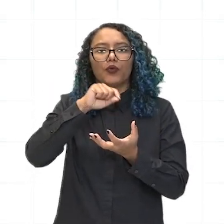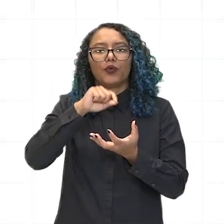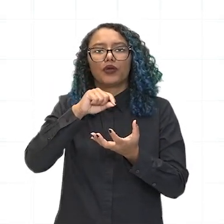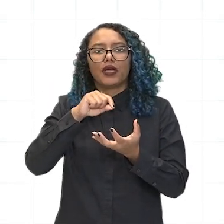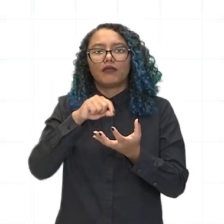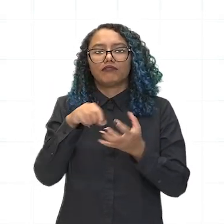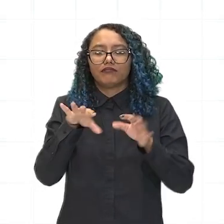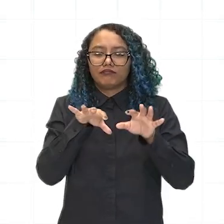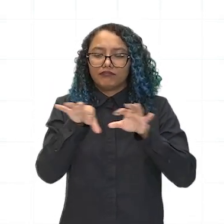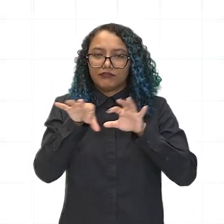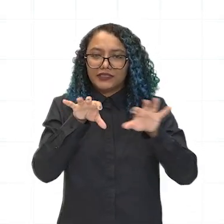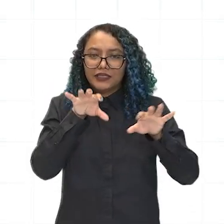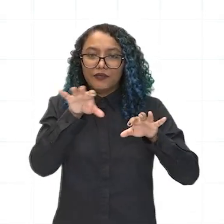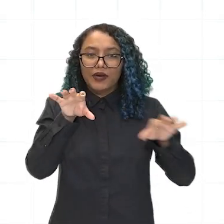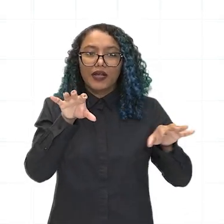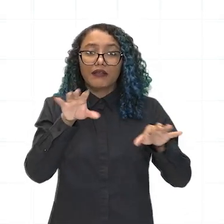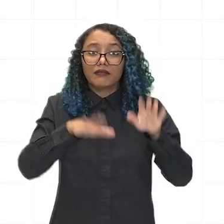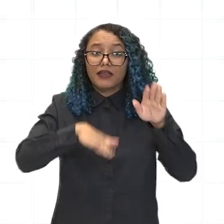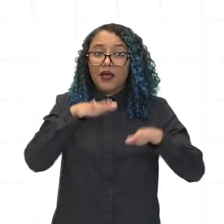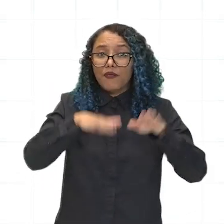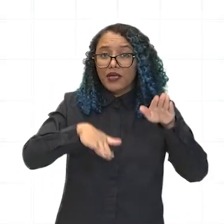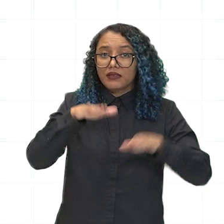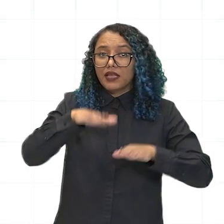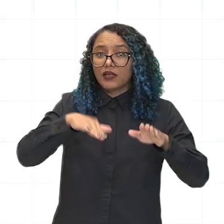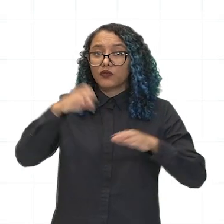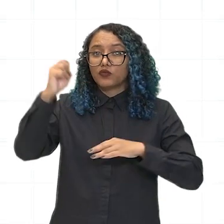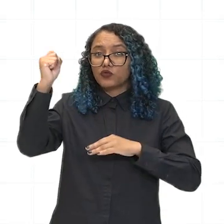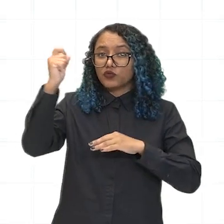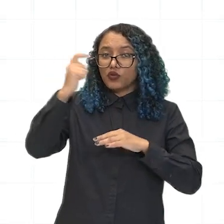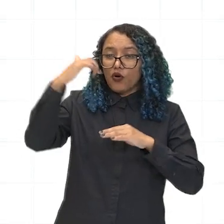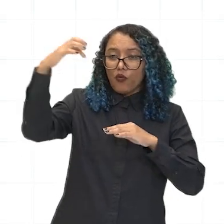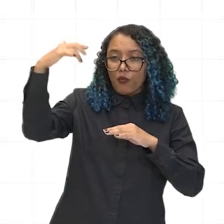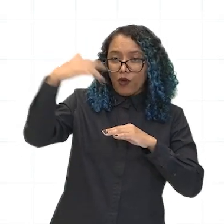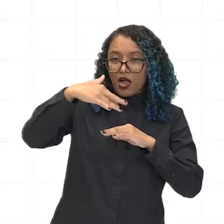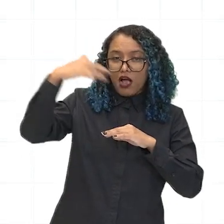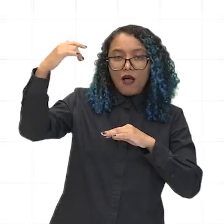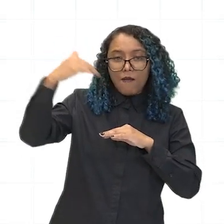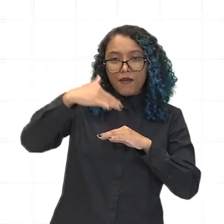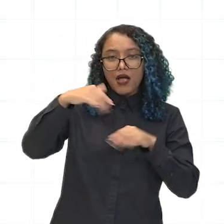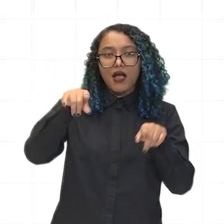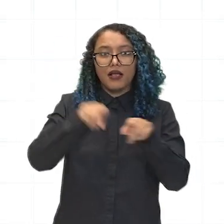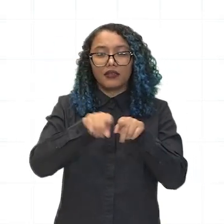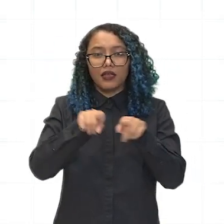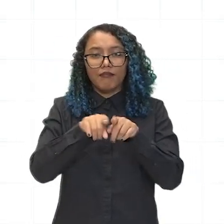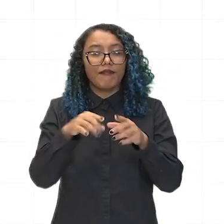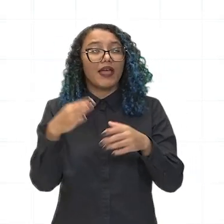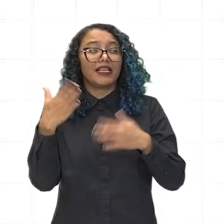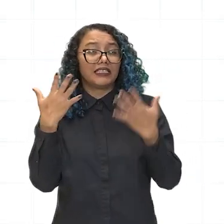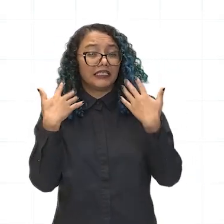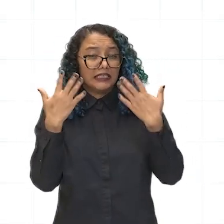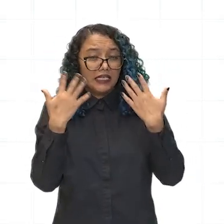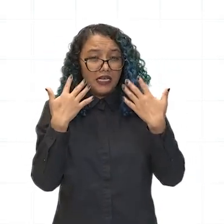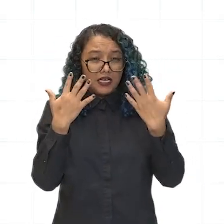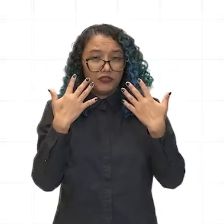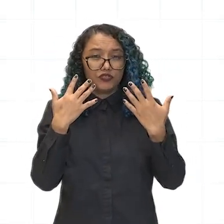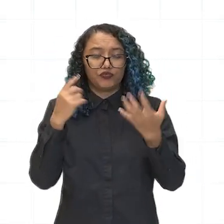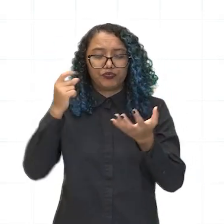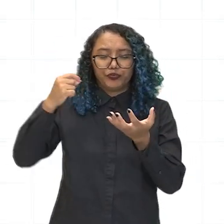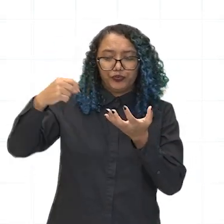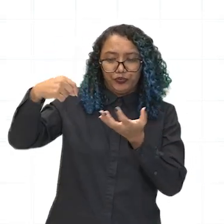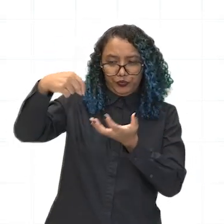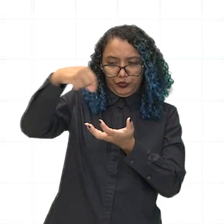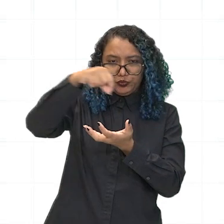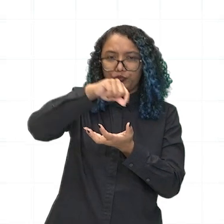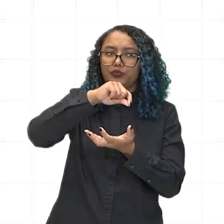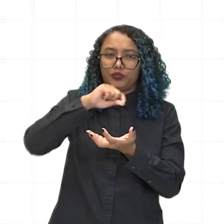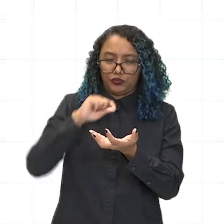divididas conforme a incidência dos raios solares e a distribuição de calor sobre